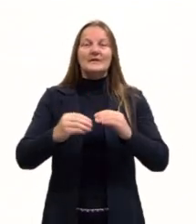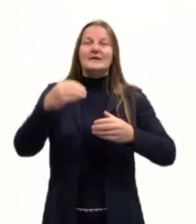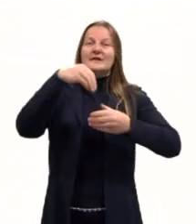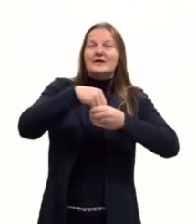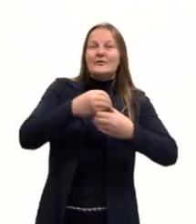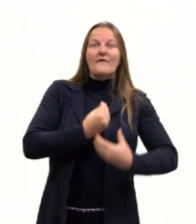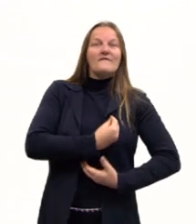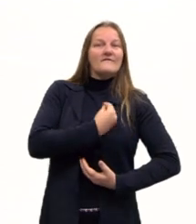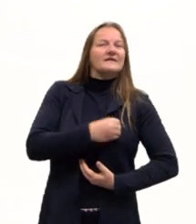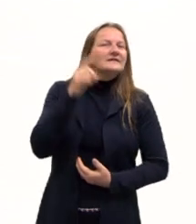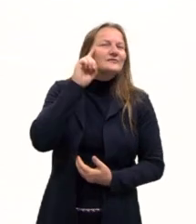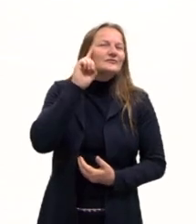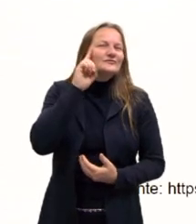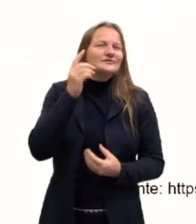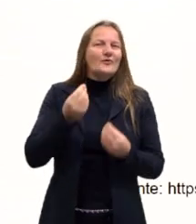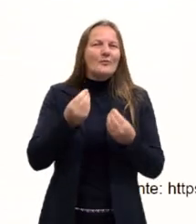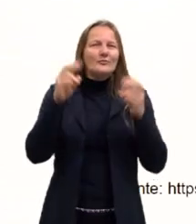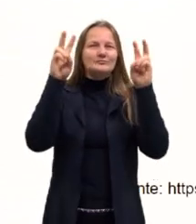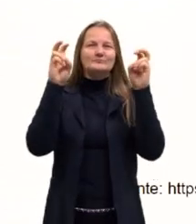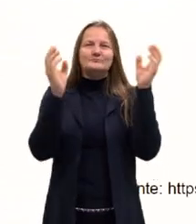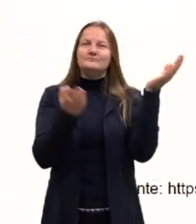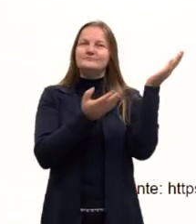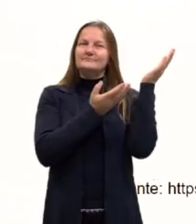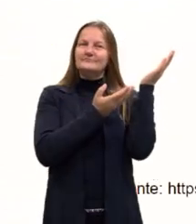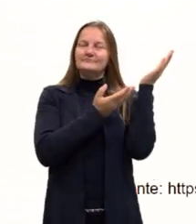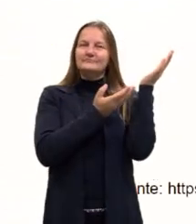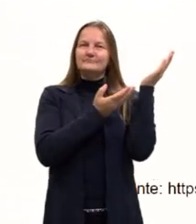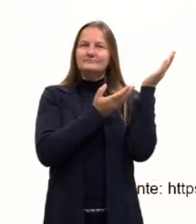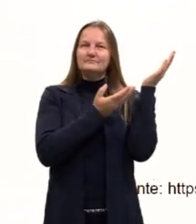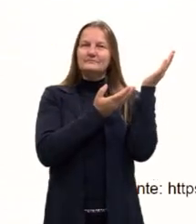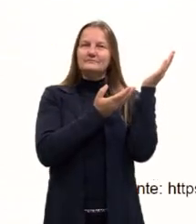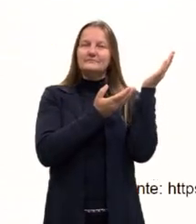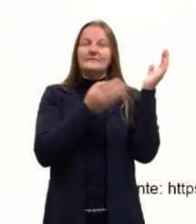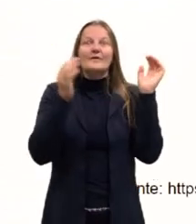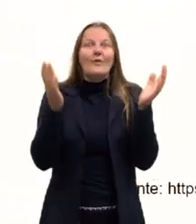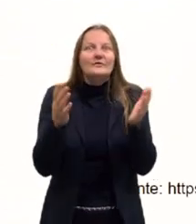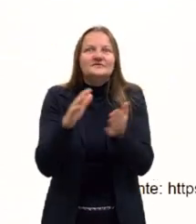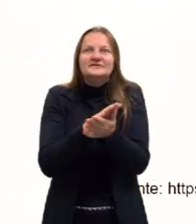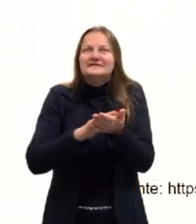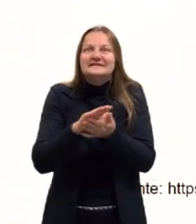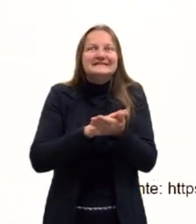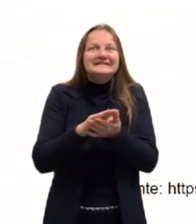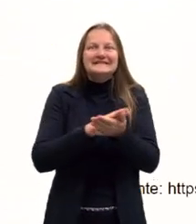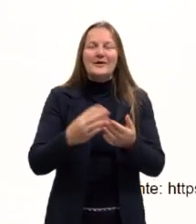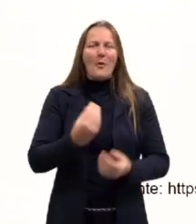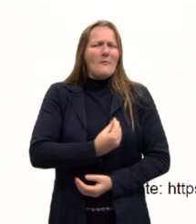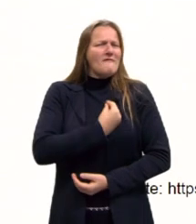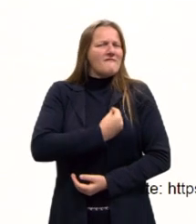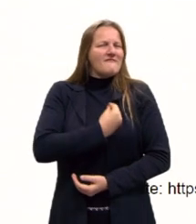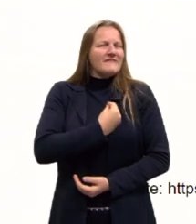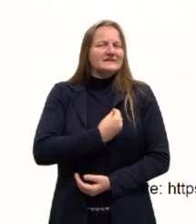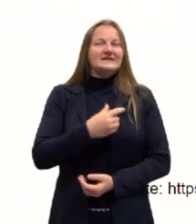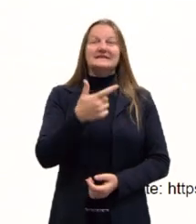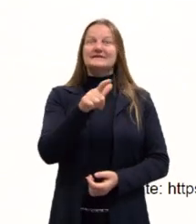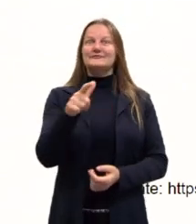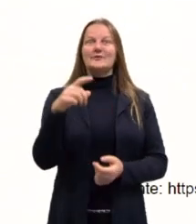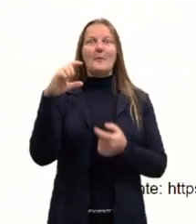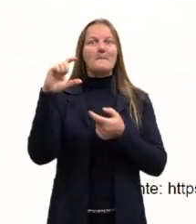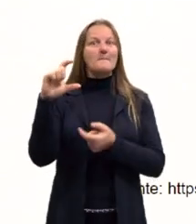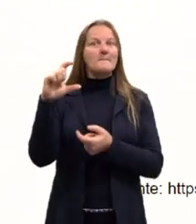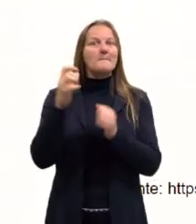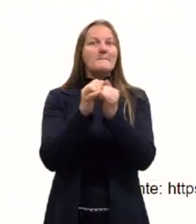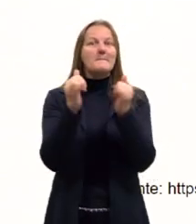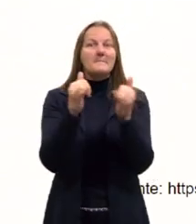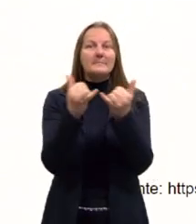nosso dia a dia bom hoje nós não vivemos mais sem ela porque como seria as nossas vidas